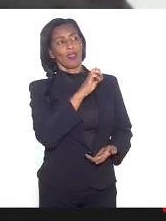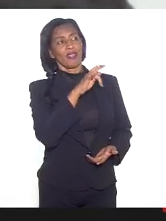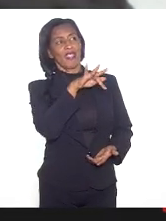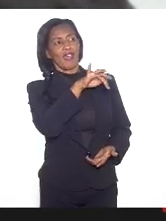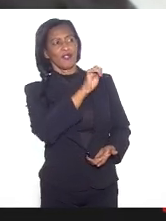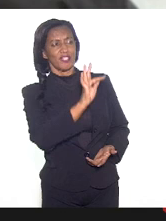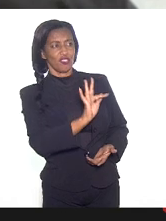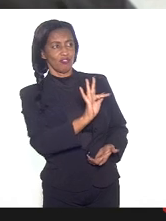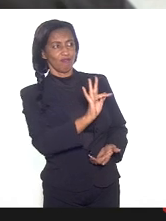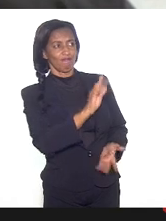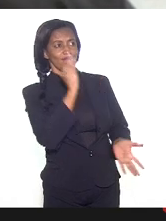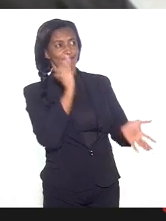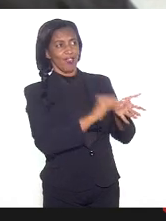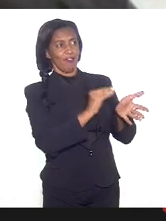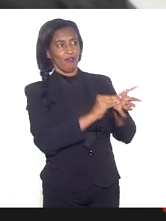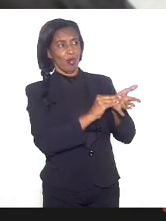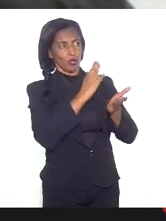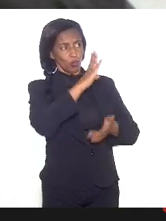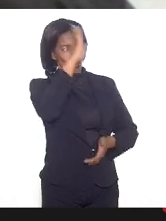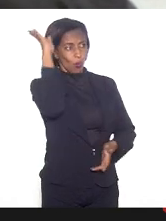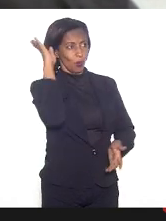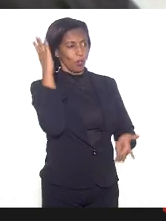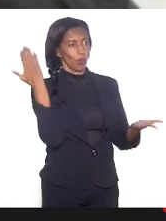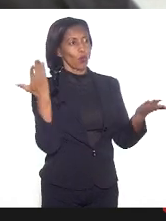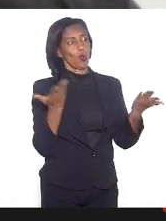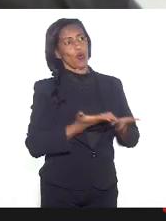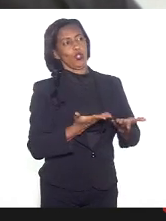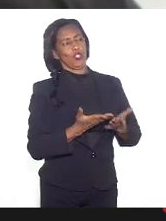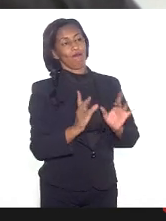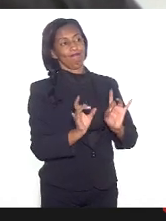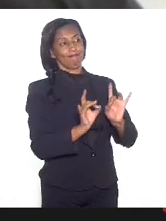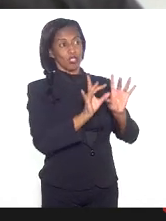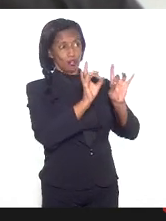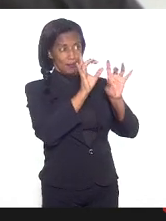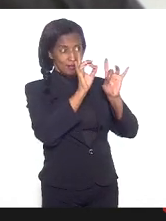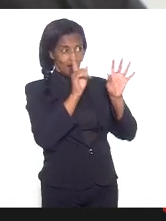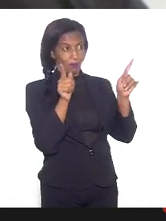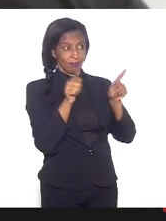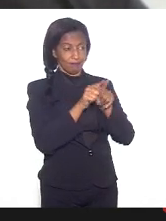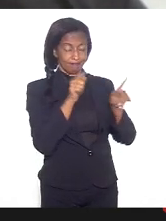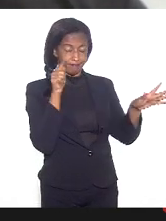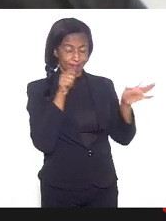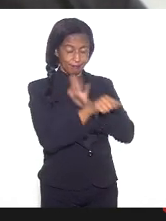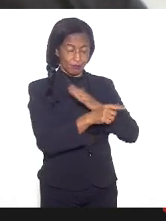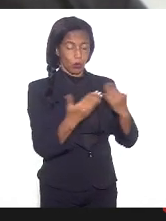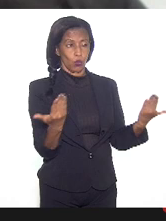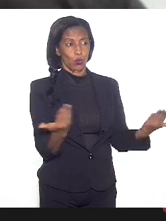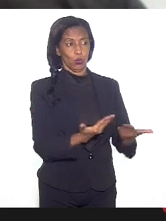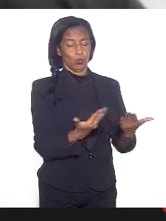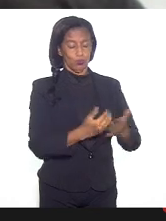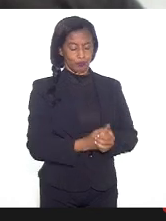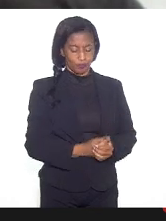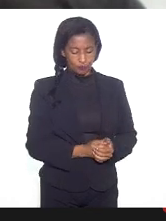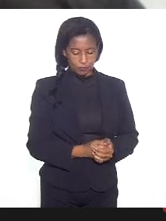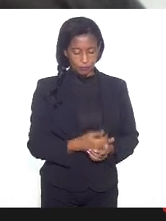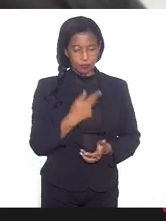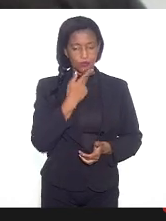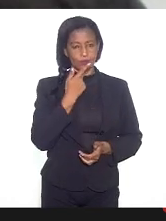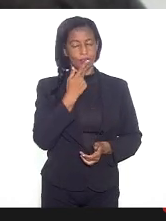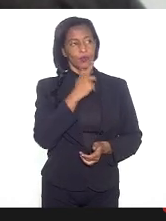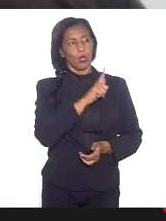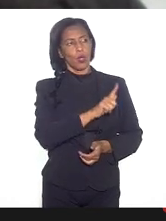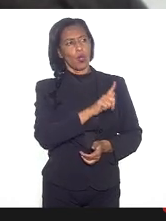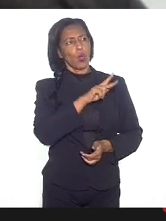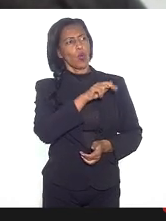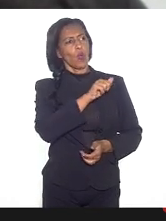hoje. E, em especial aqui, eu faço um questionamento no que diz respeito aos